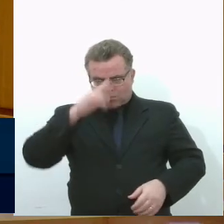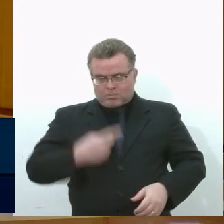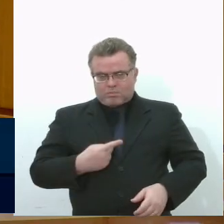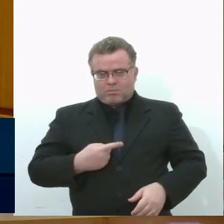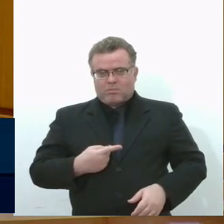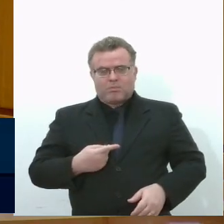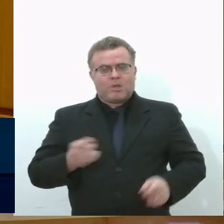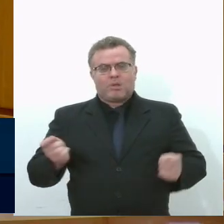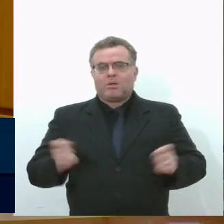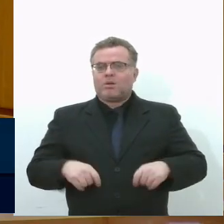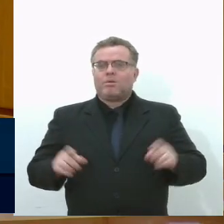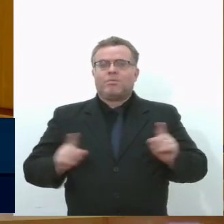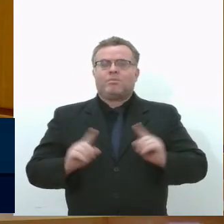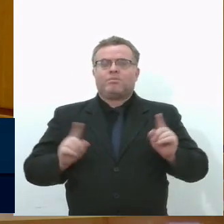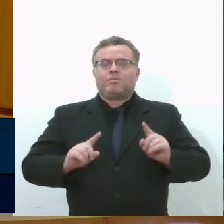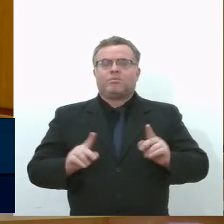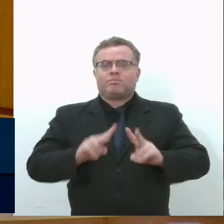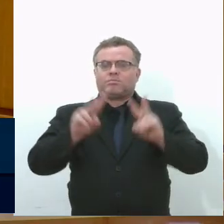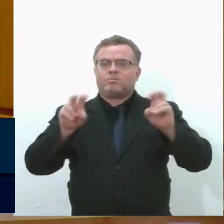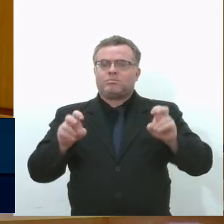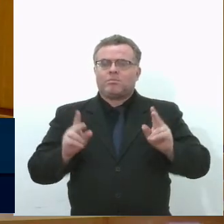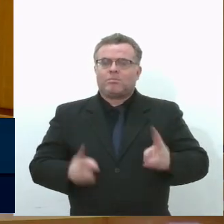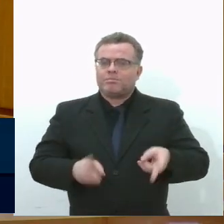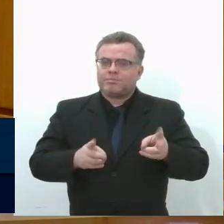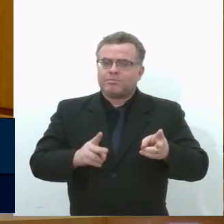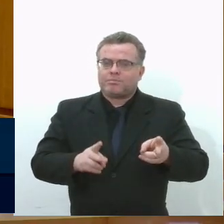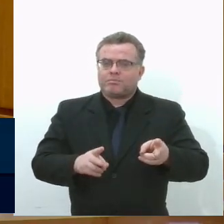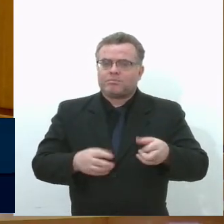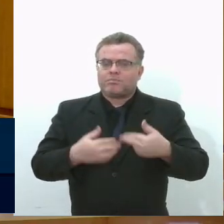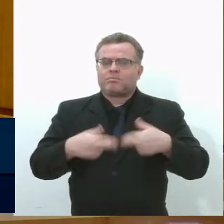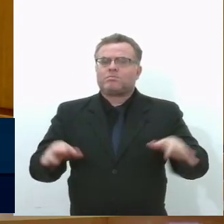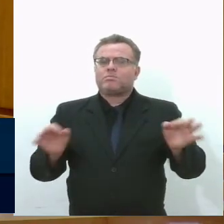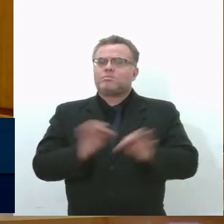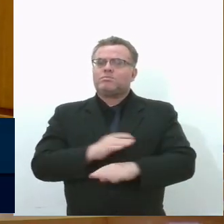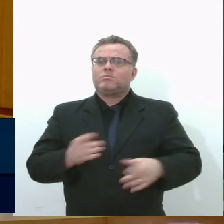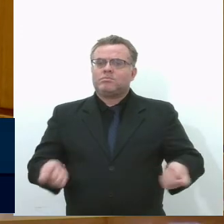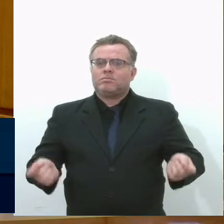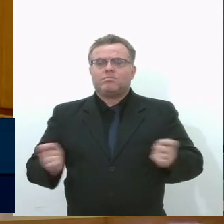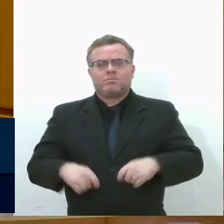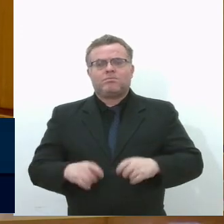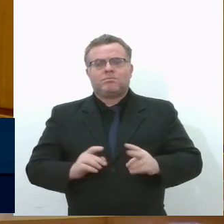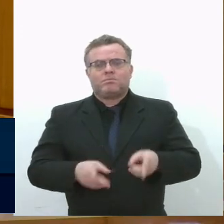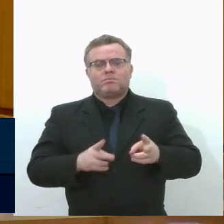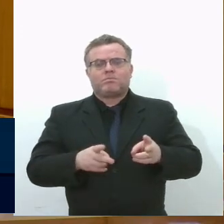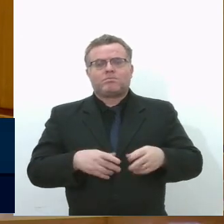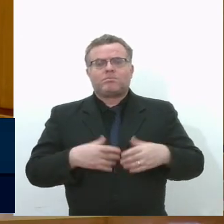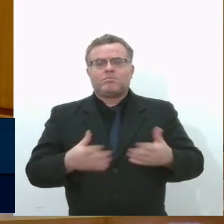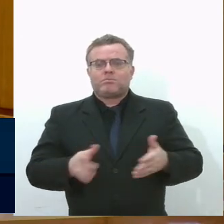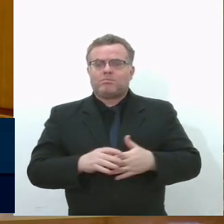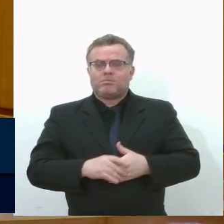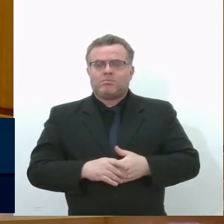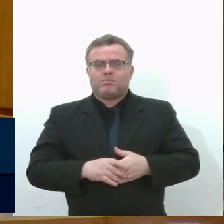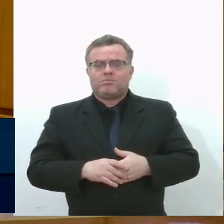matéria definitivamente sanada. Isso é matéria julgada.